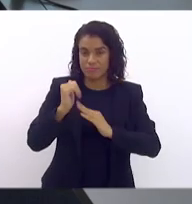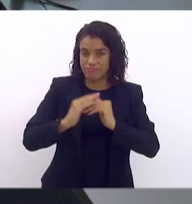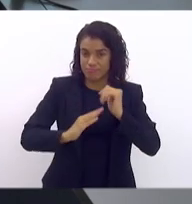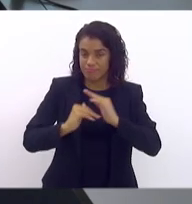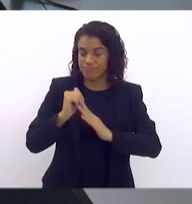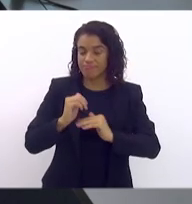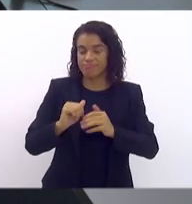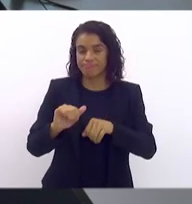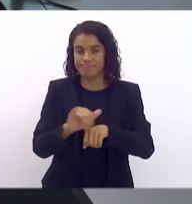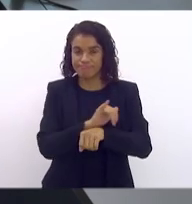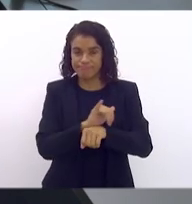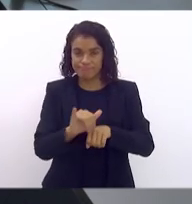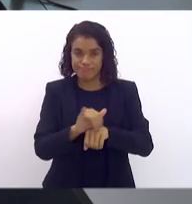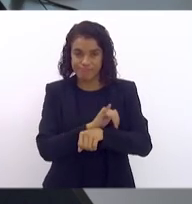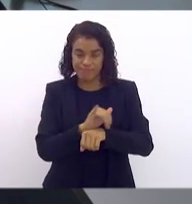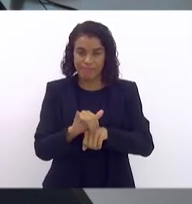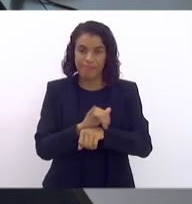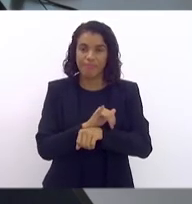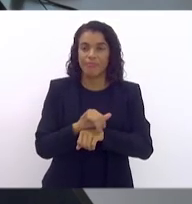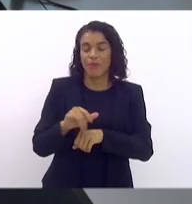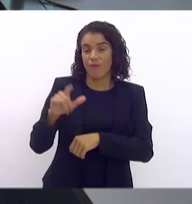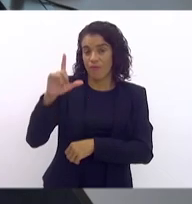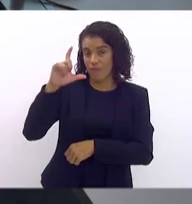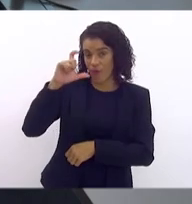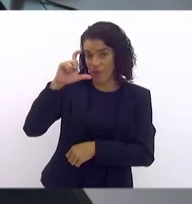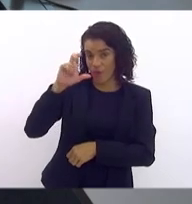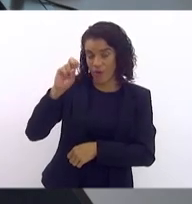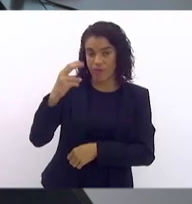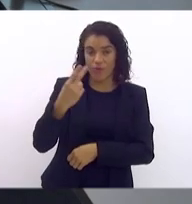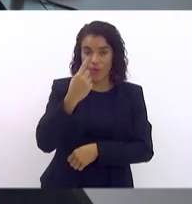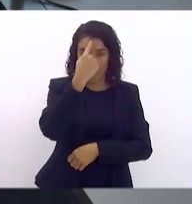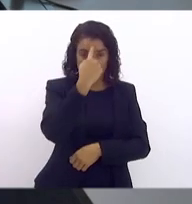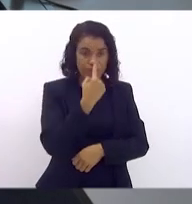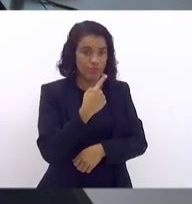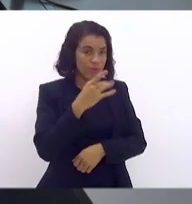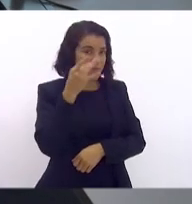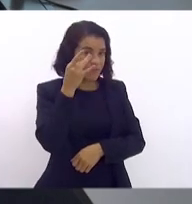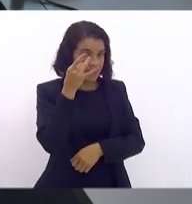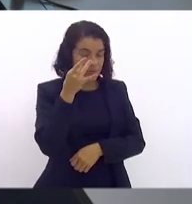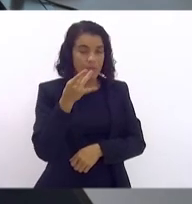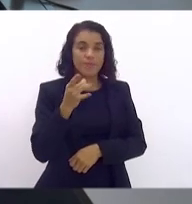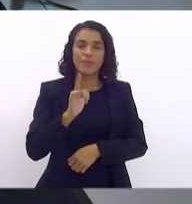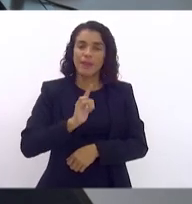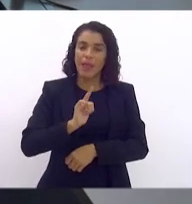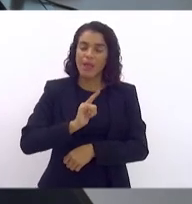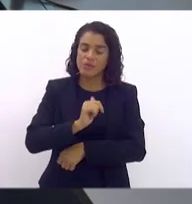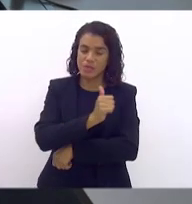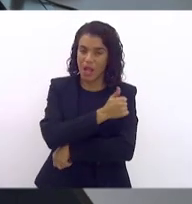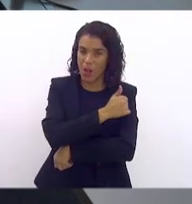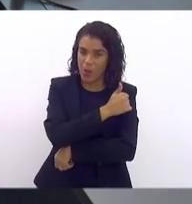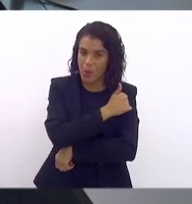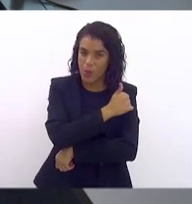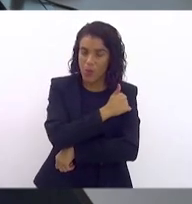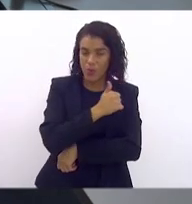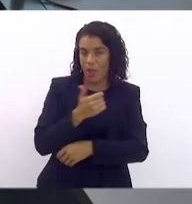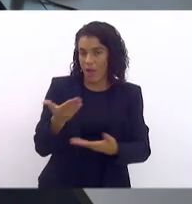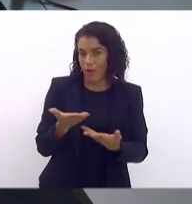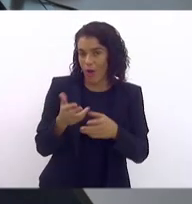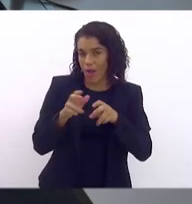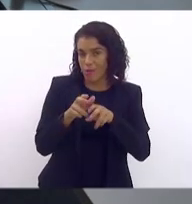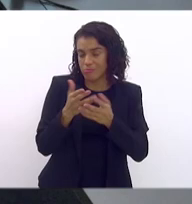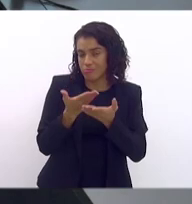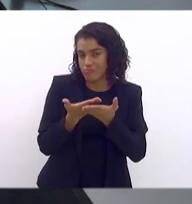depoimento quanto para reconhecimento seja ele fotográfico ou pessoal e os novos alunos que ora ainda estão na Academia de